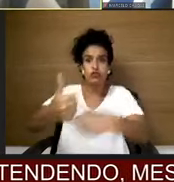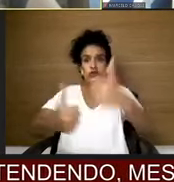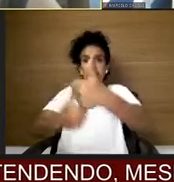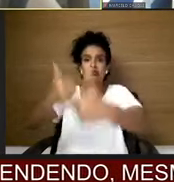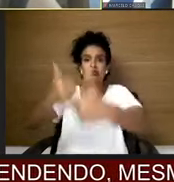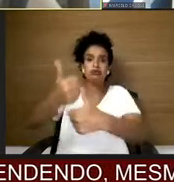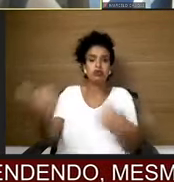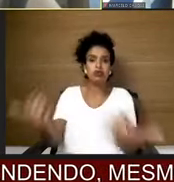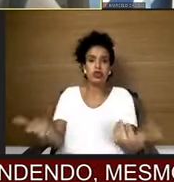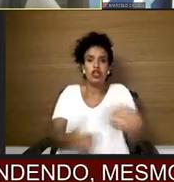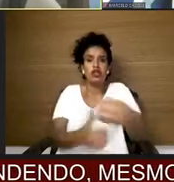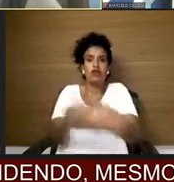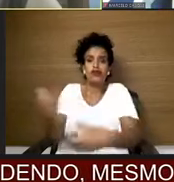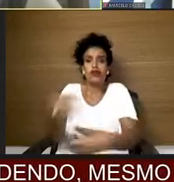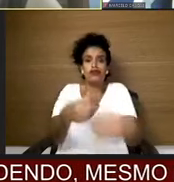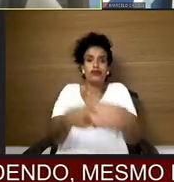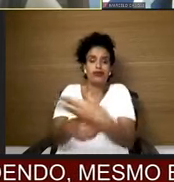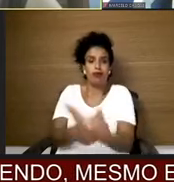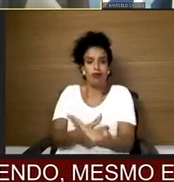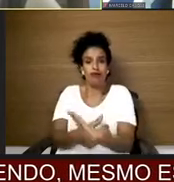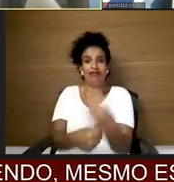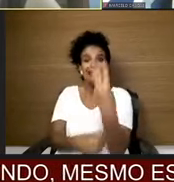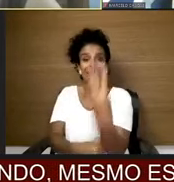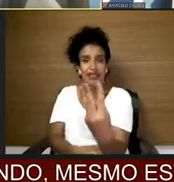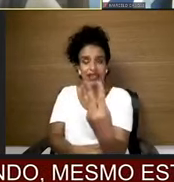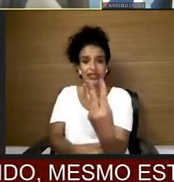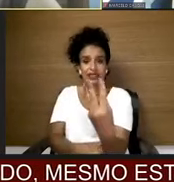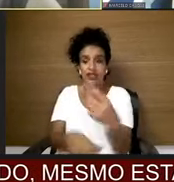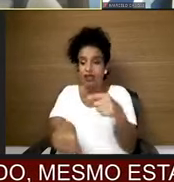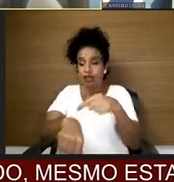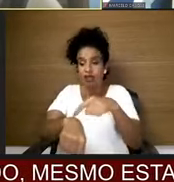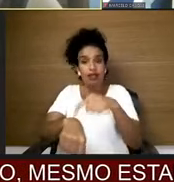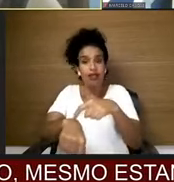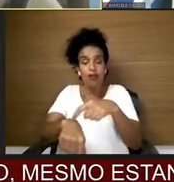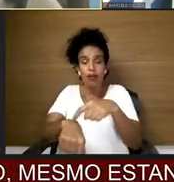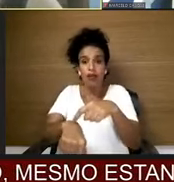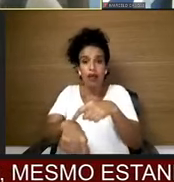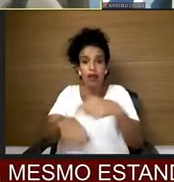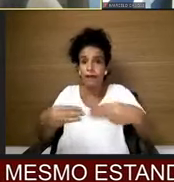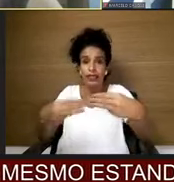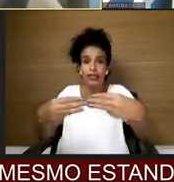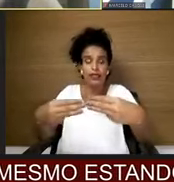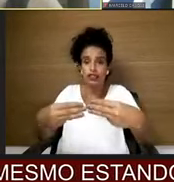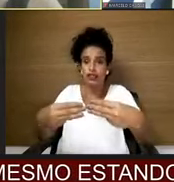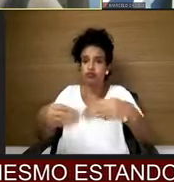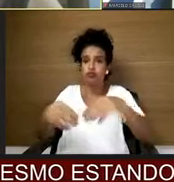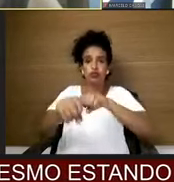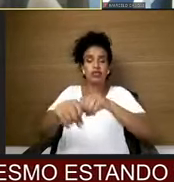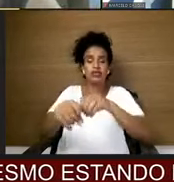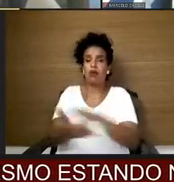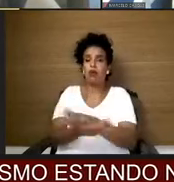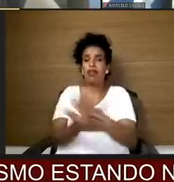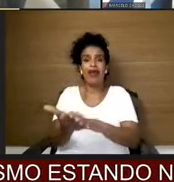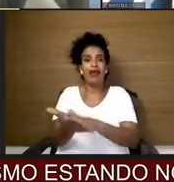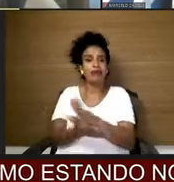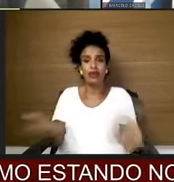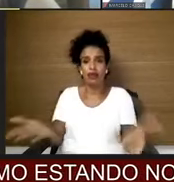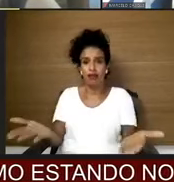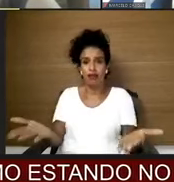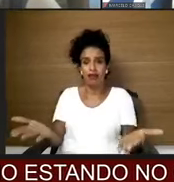da educação, sem ministro da saúde, em plena pandemia. As duas áreas sociais...